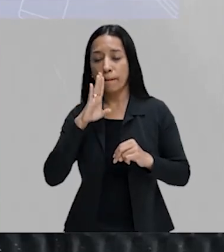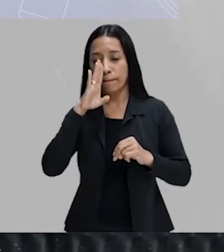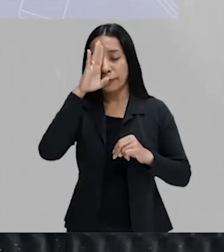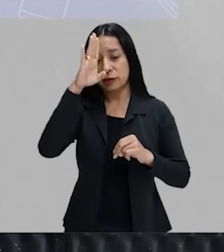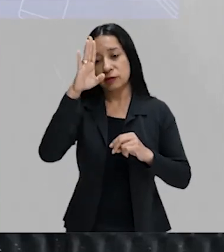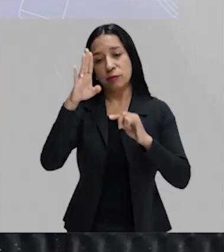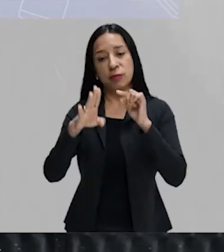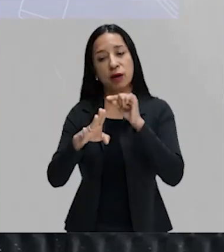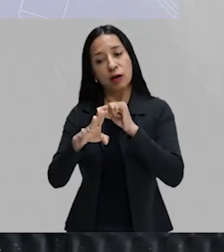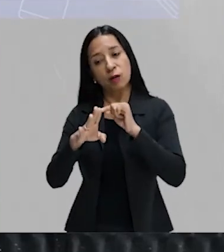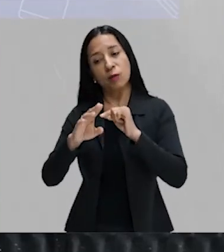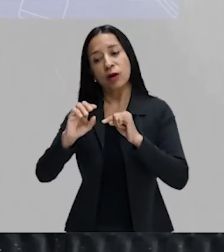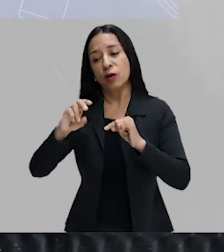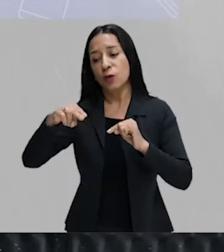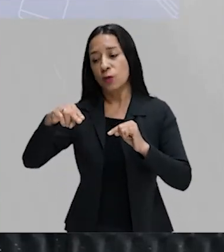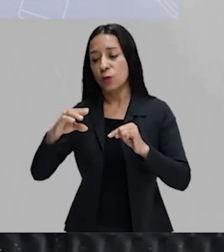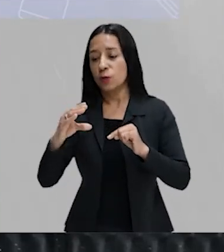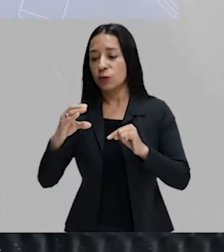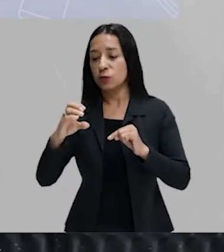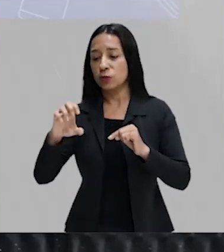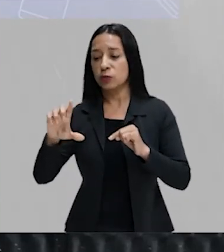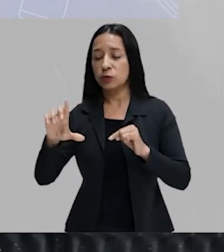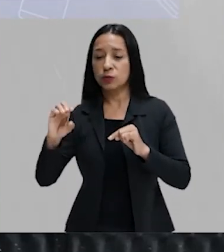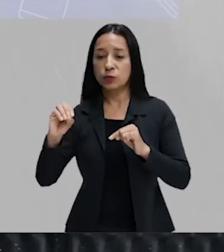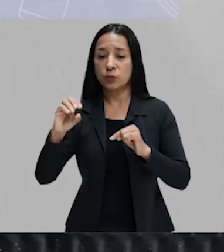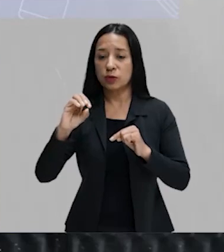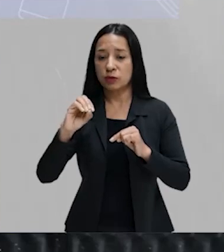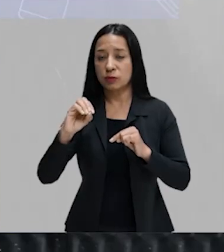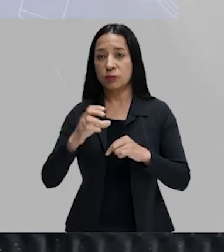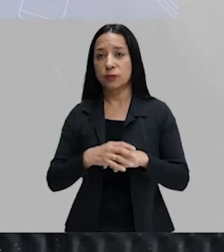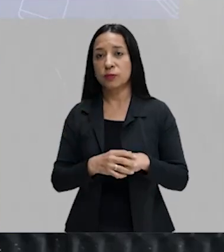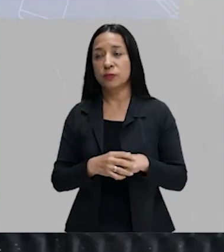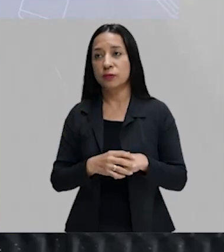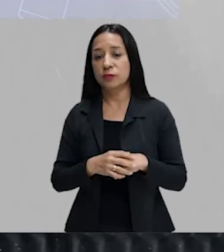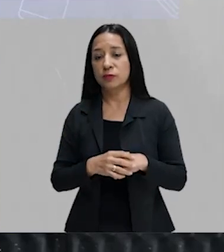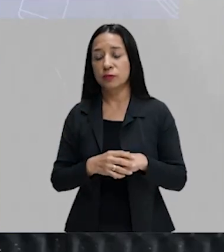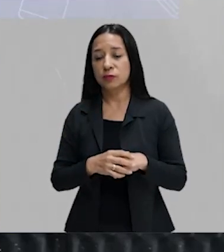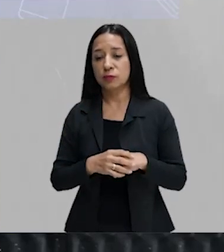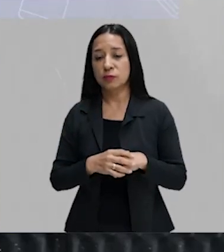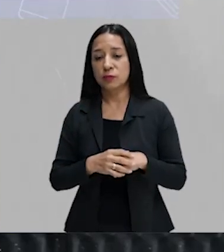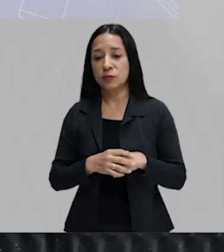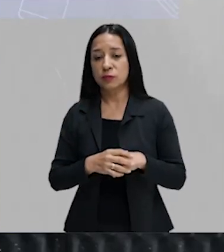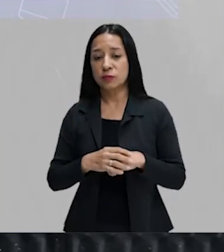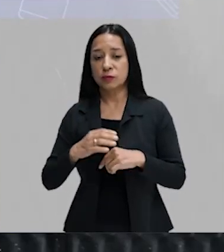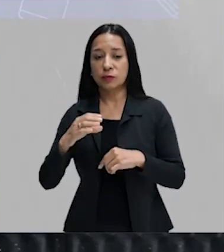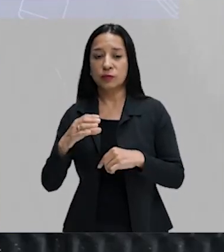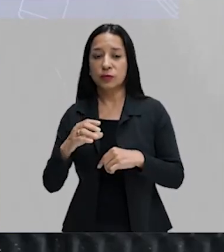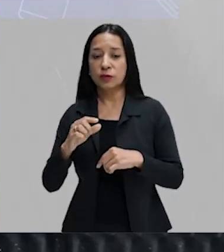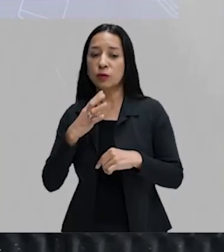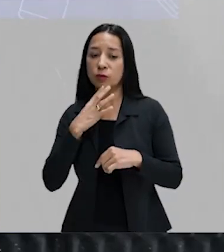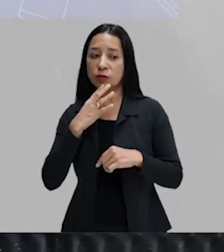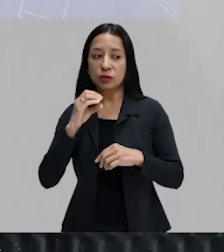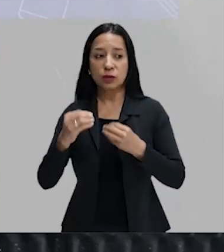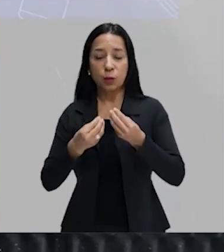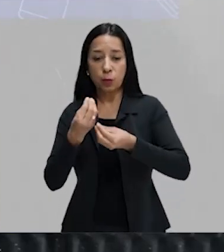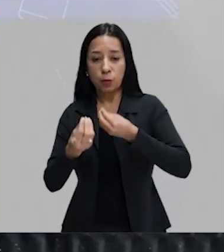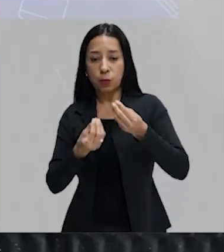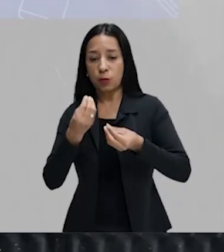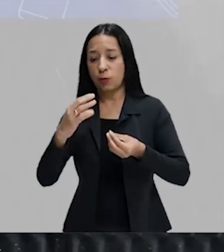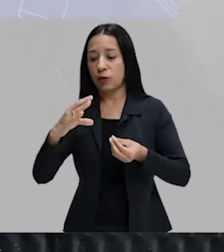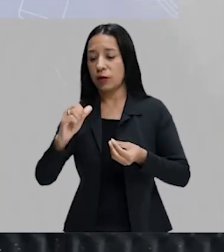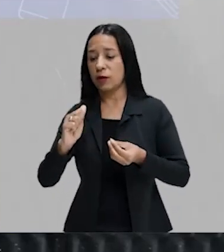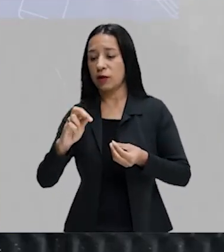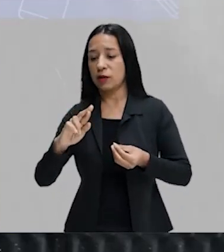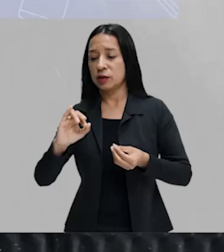é o núcleo, né, onde nós vamos ter ali a membrana nuclear, conhecida como carioteca. Então, por isso que a